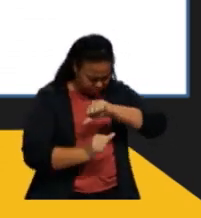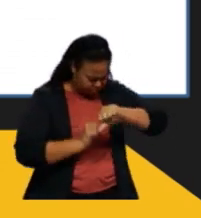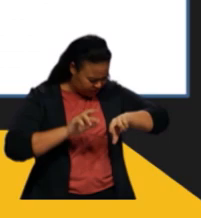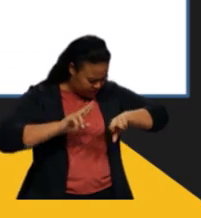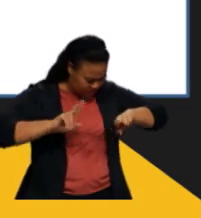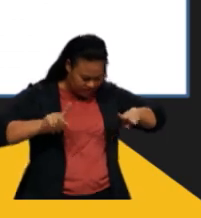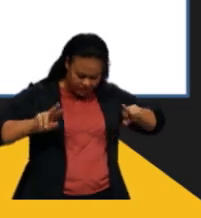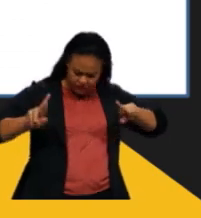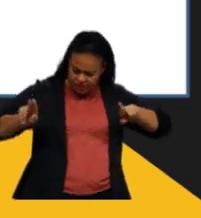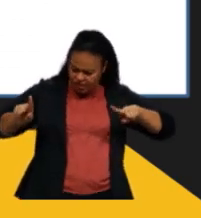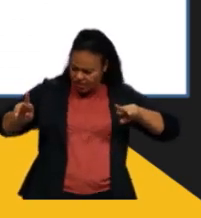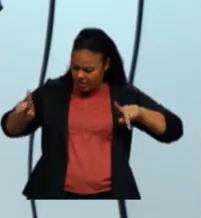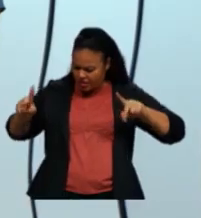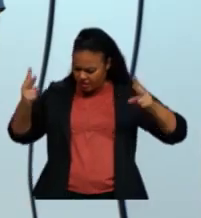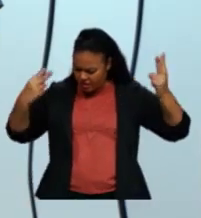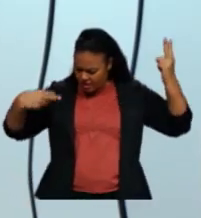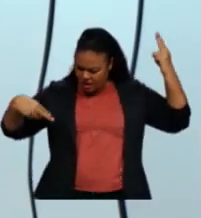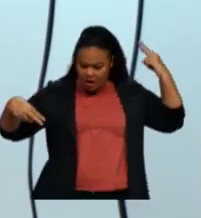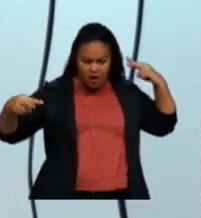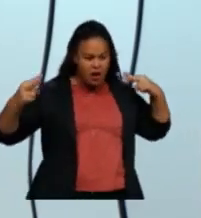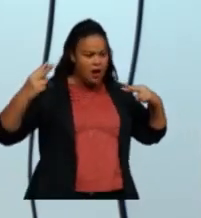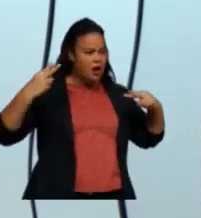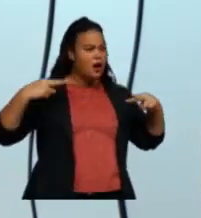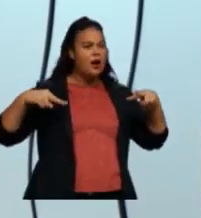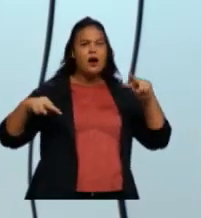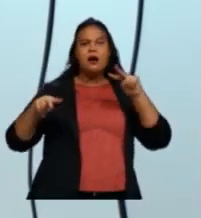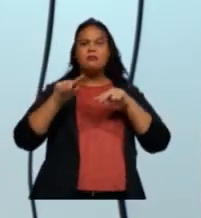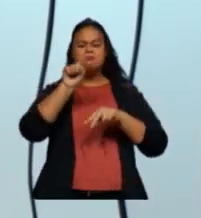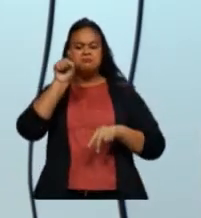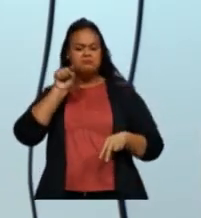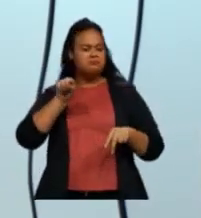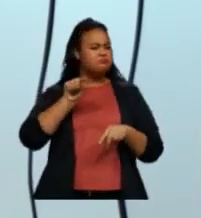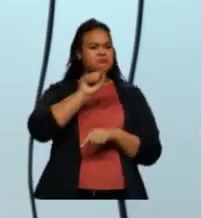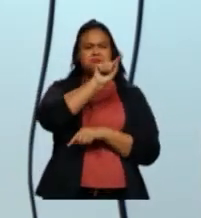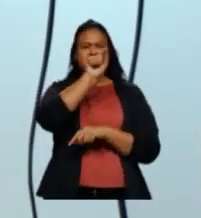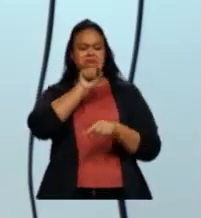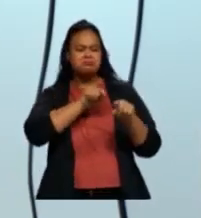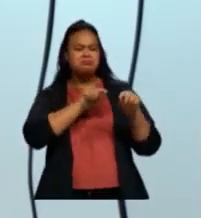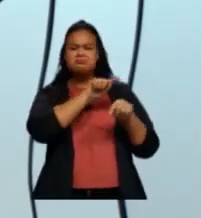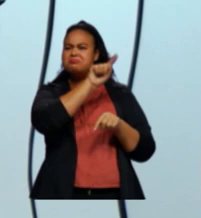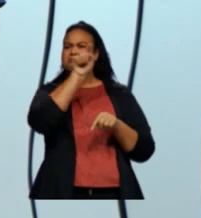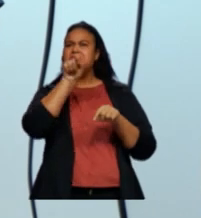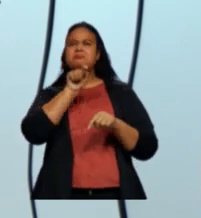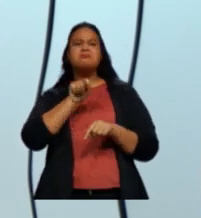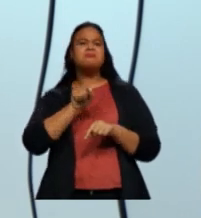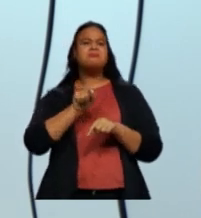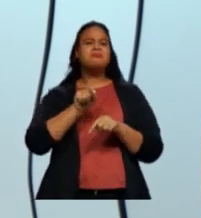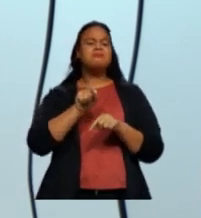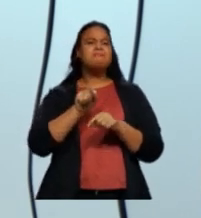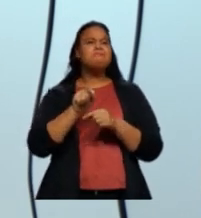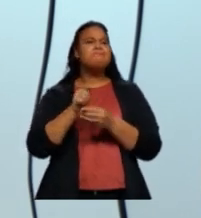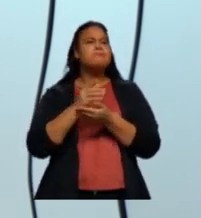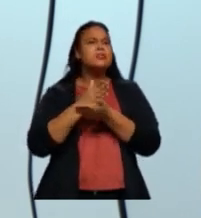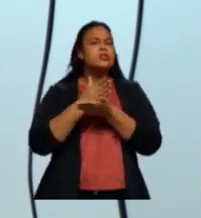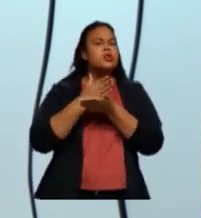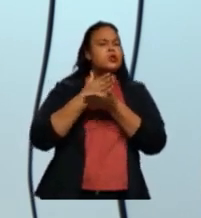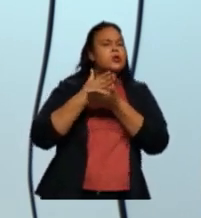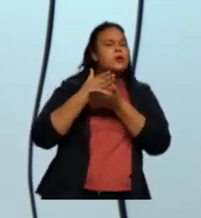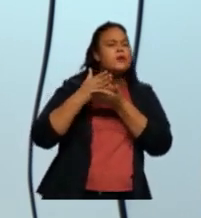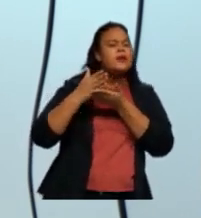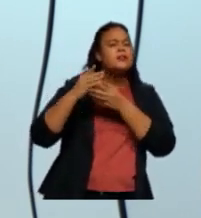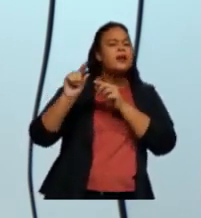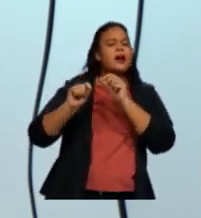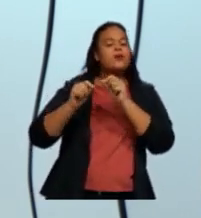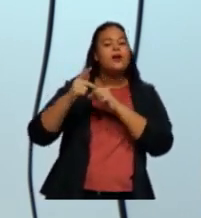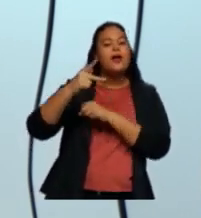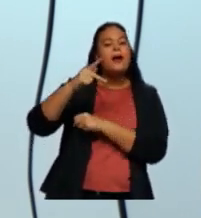está observando o seu corpo. Ele está chegando na fase da vida chamada